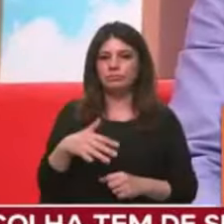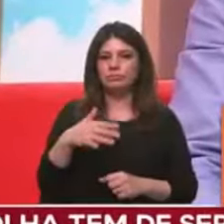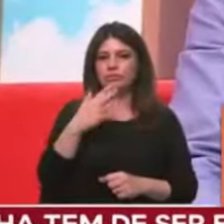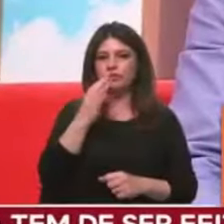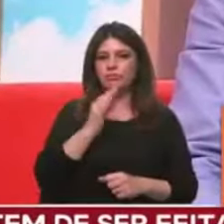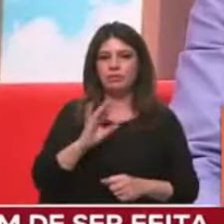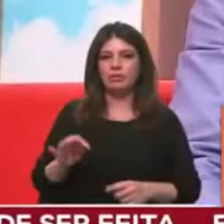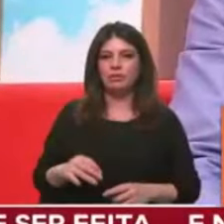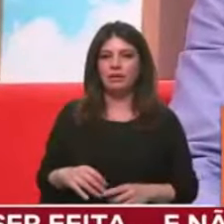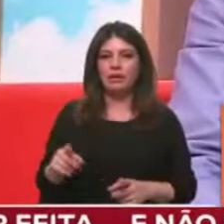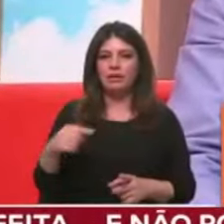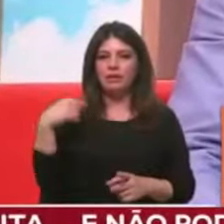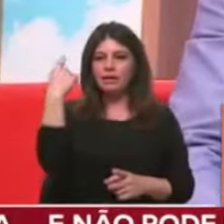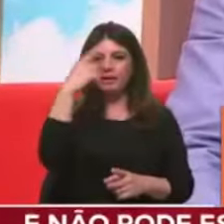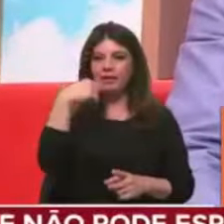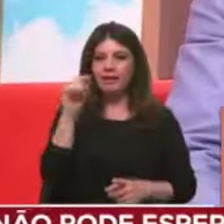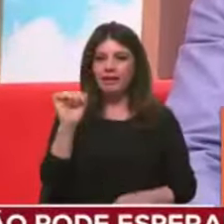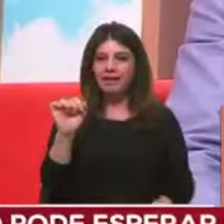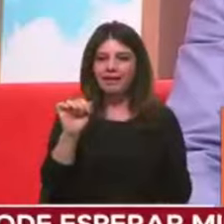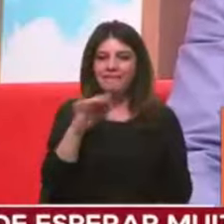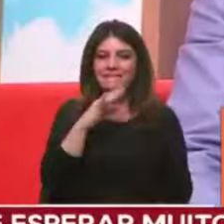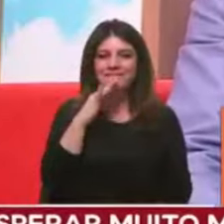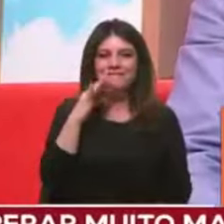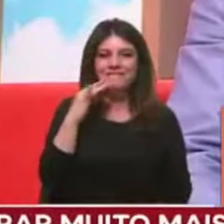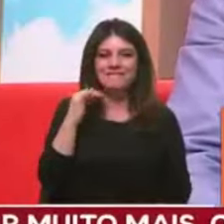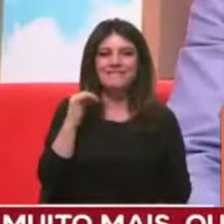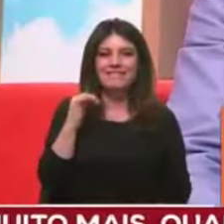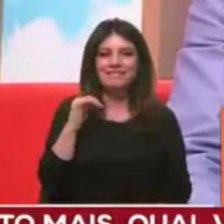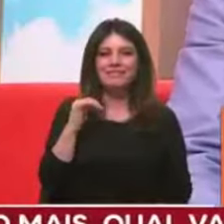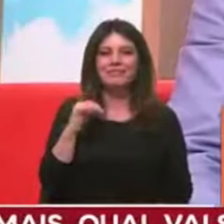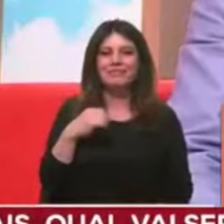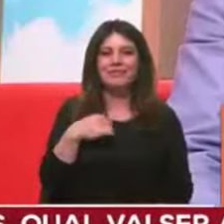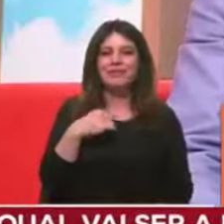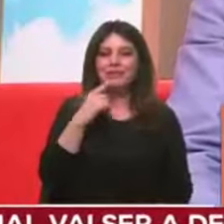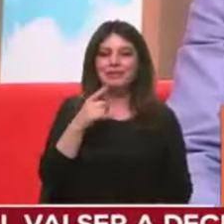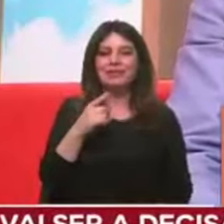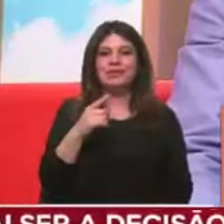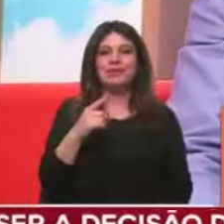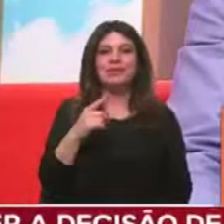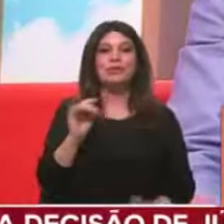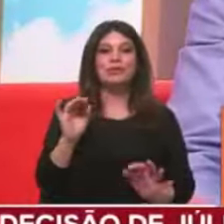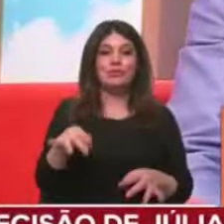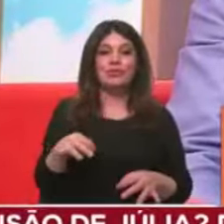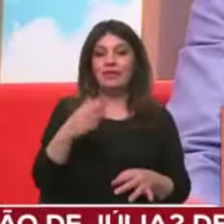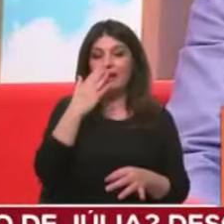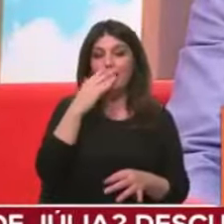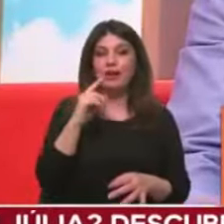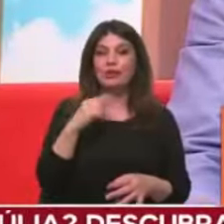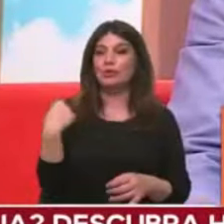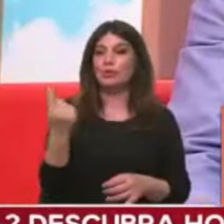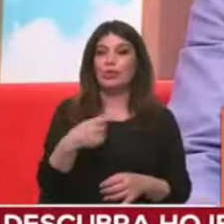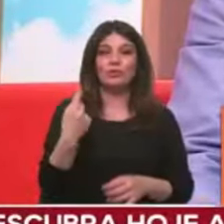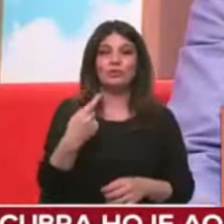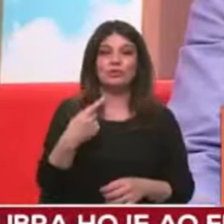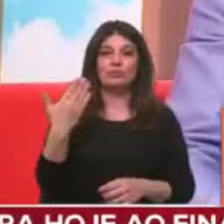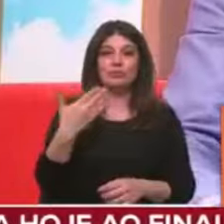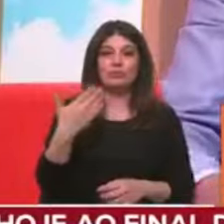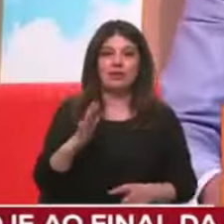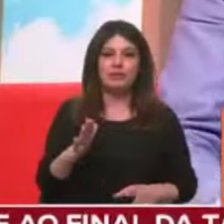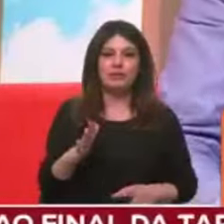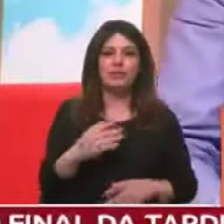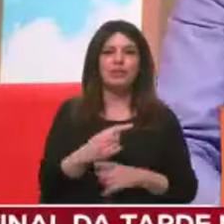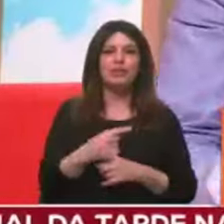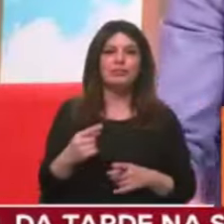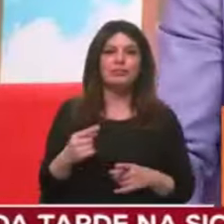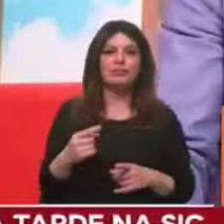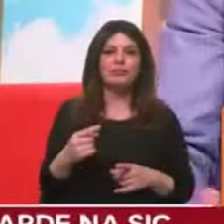cara deles agora é maravilhosa. E eu, quando digo que somos todos primeiros ali, no fim, de facto, toda a gente que participa nisto, acho que devia ter